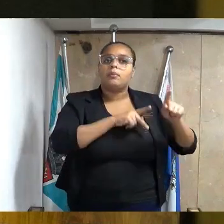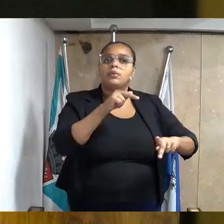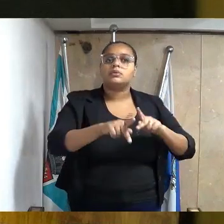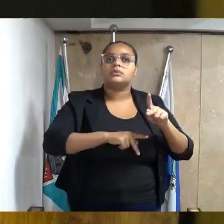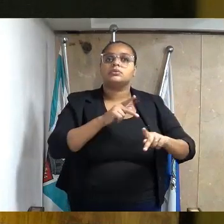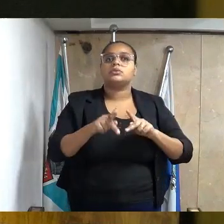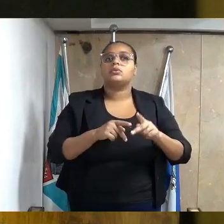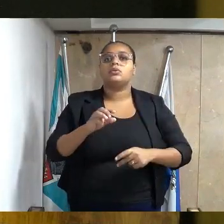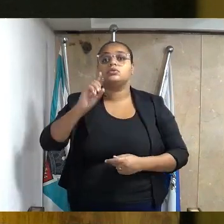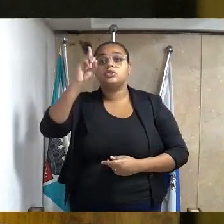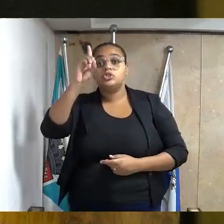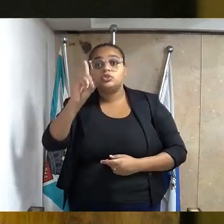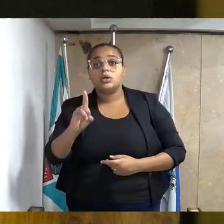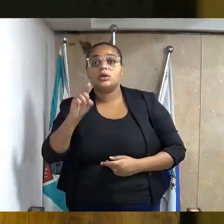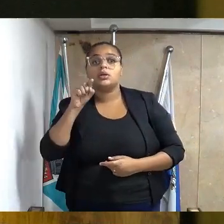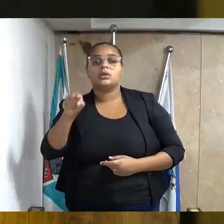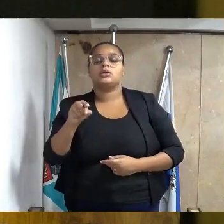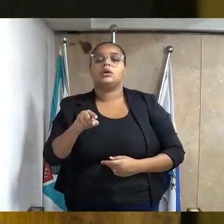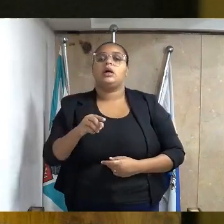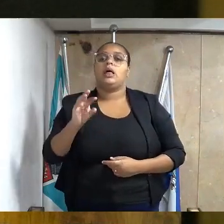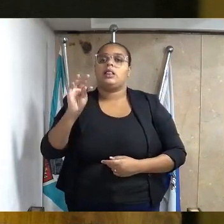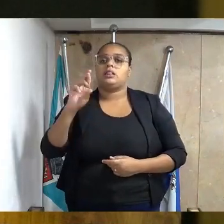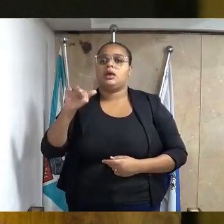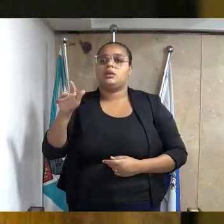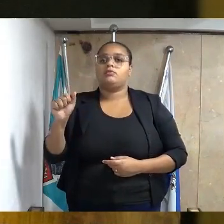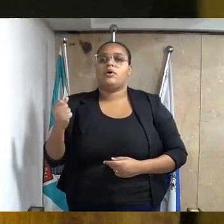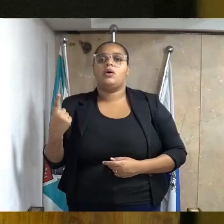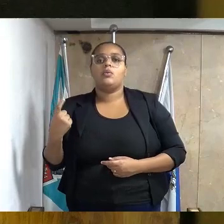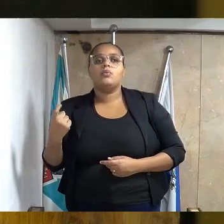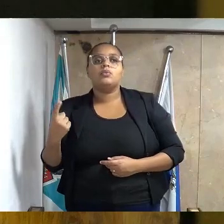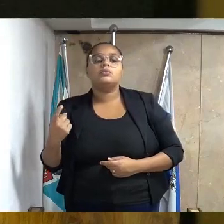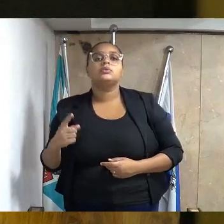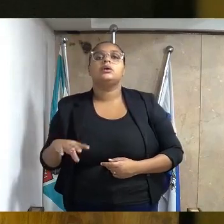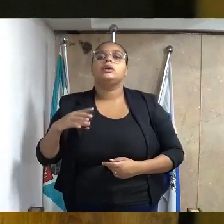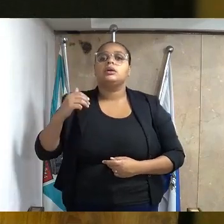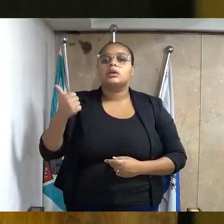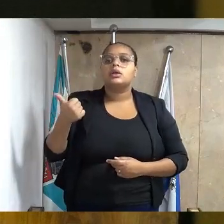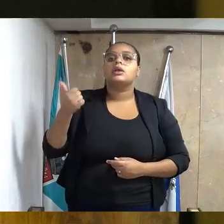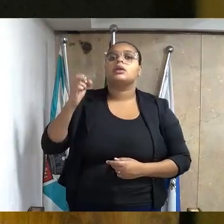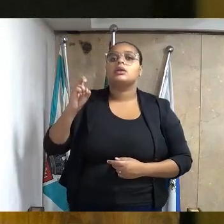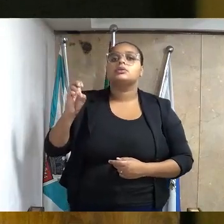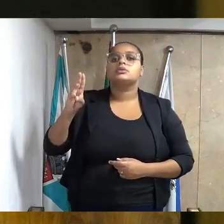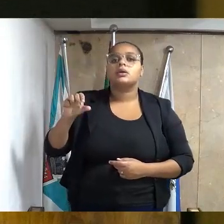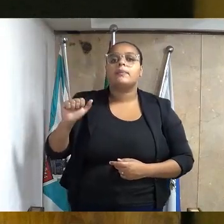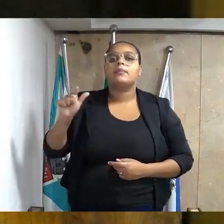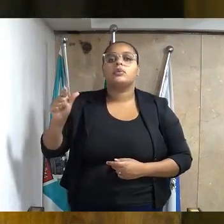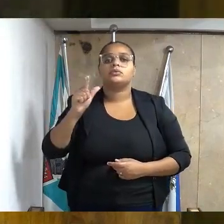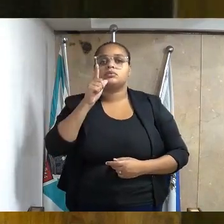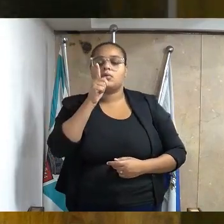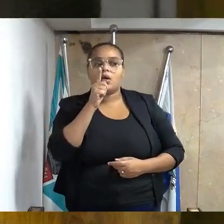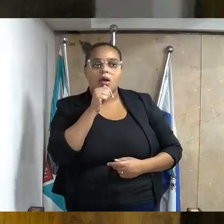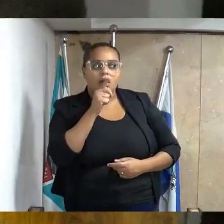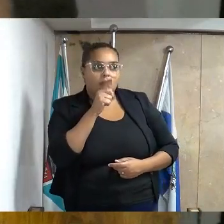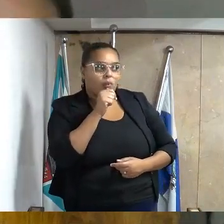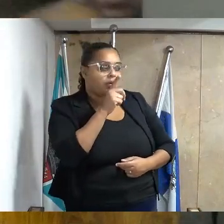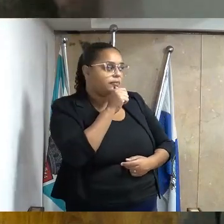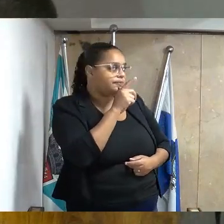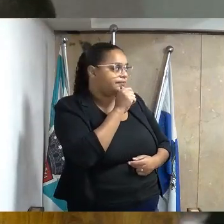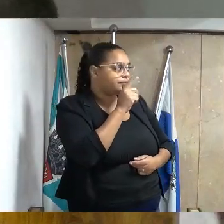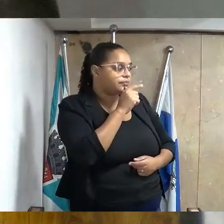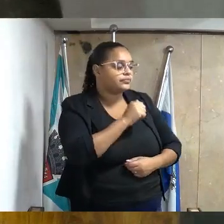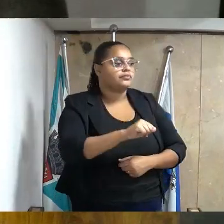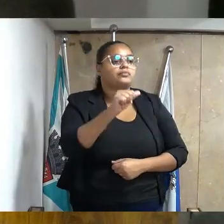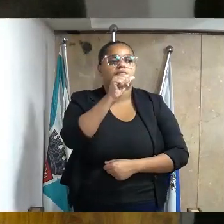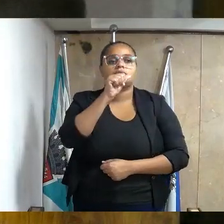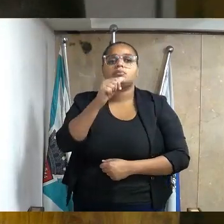com direito à tarifa única, recebendo 15 mil litros de água por